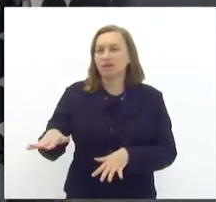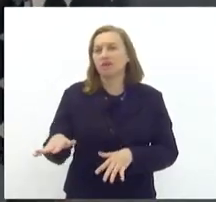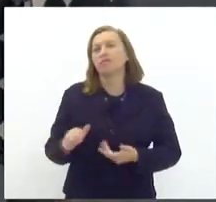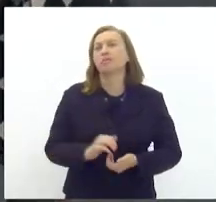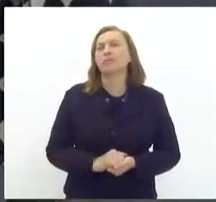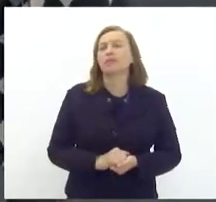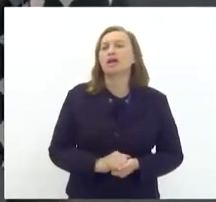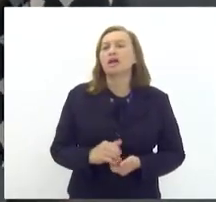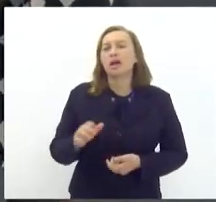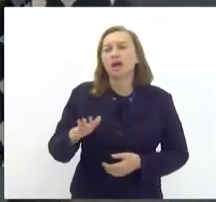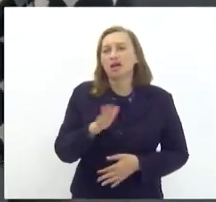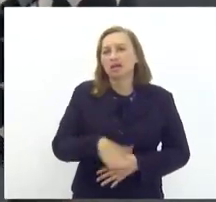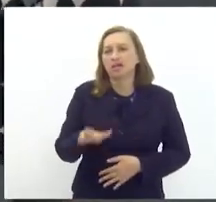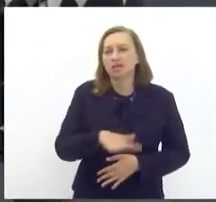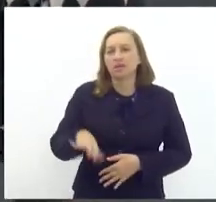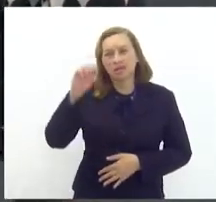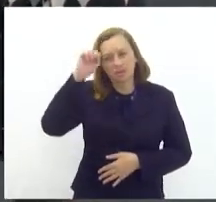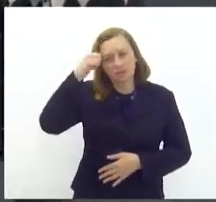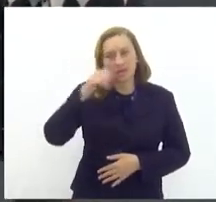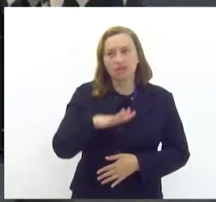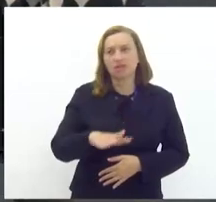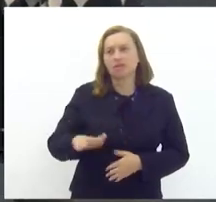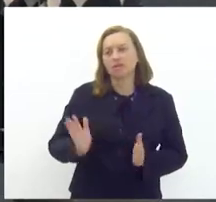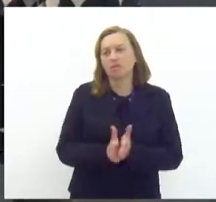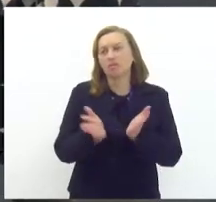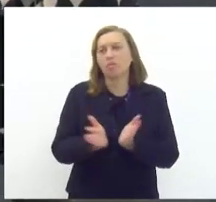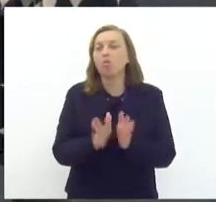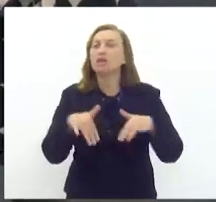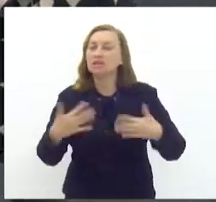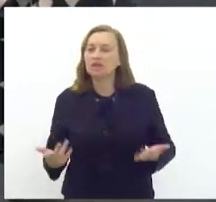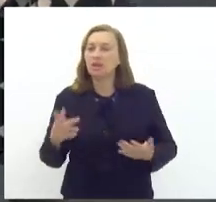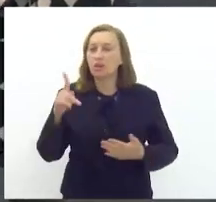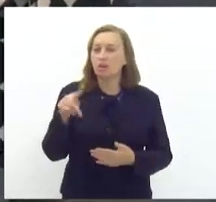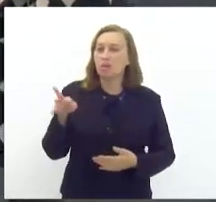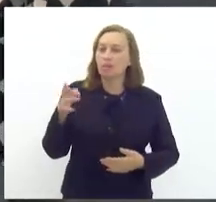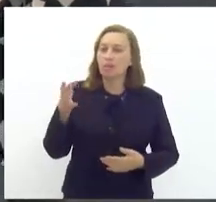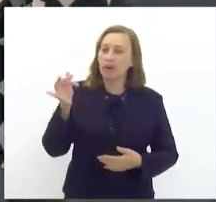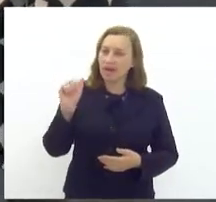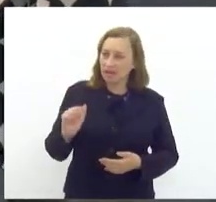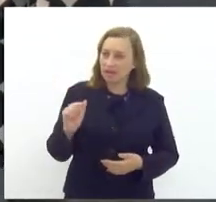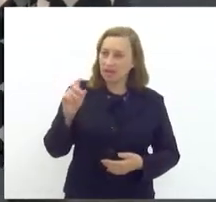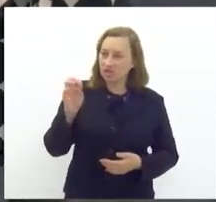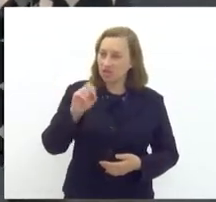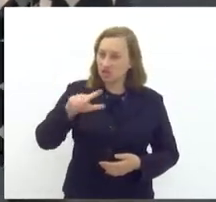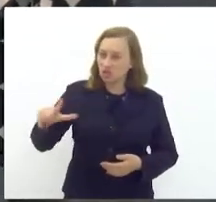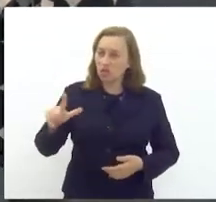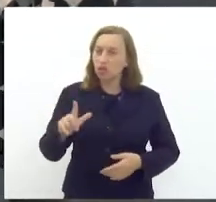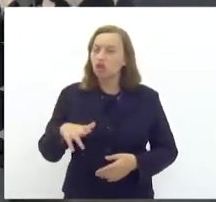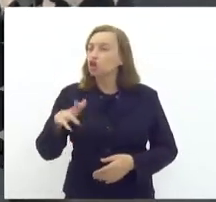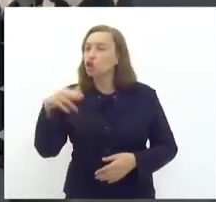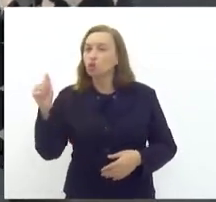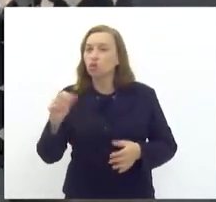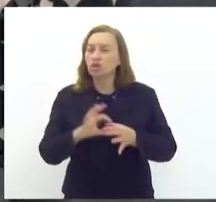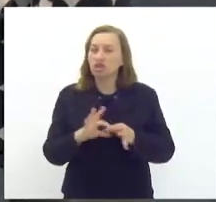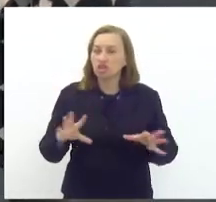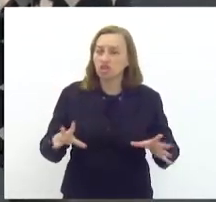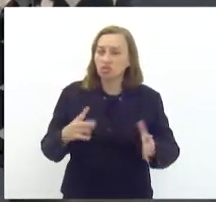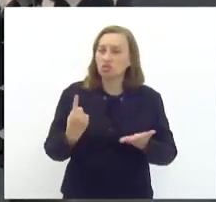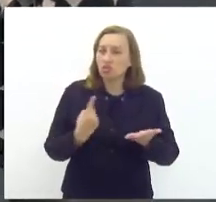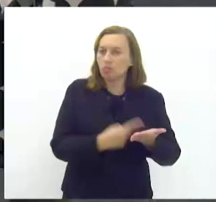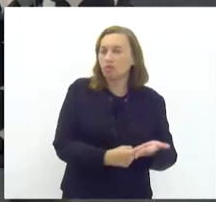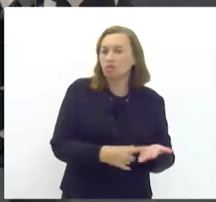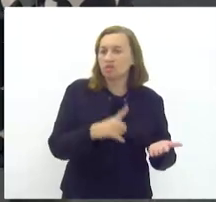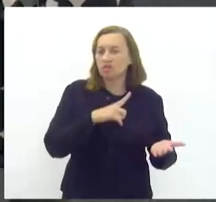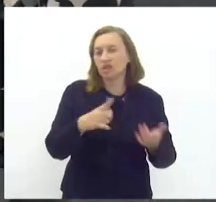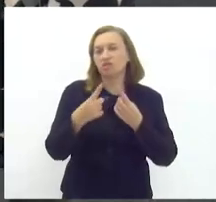crianças pretas Crianças Pobres então é Preta Gil que nunca Abriu Mão de se comprometer com esses